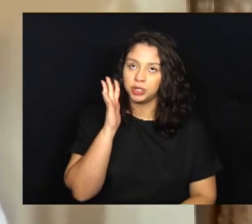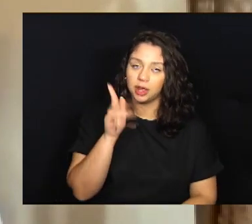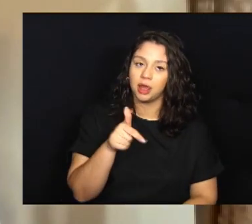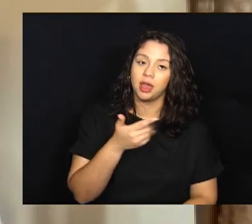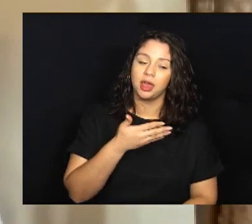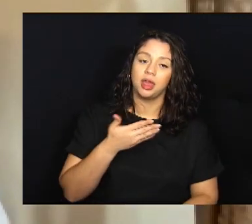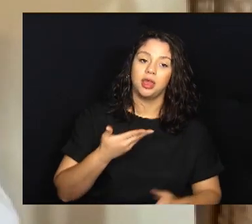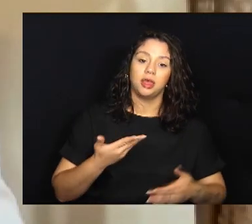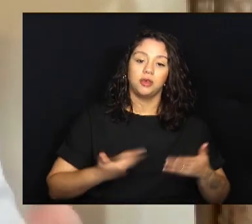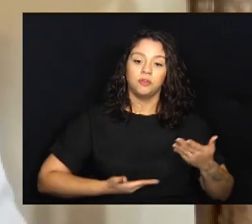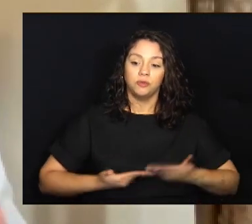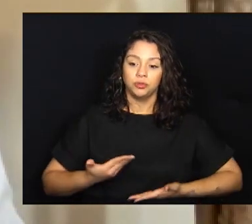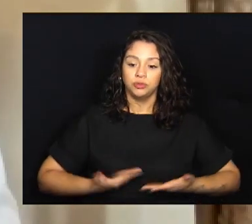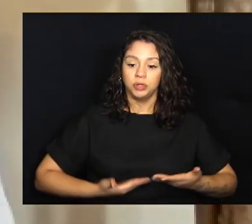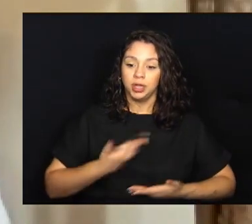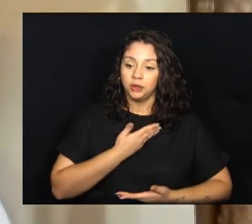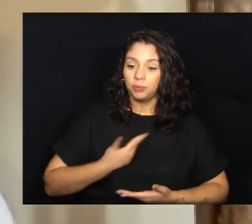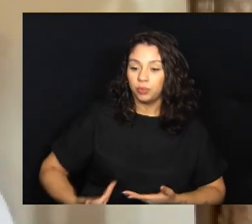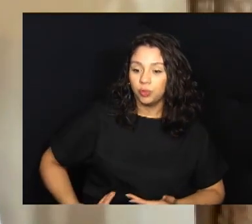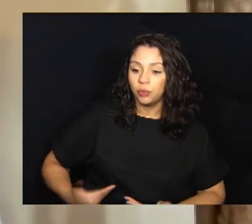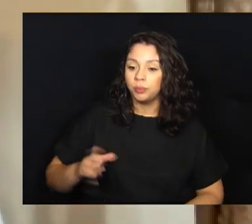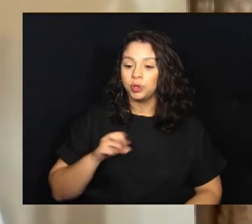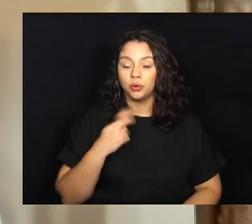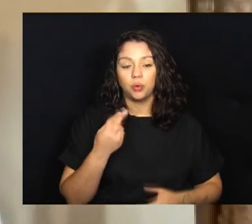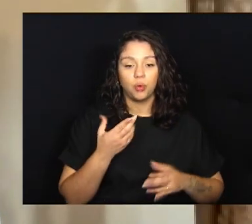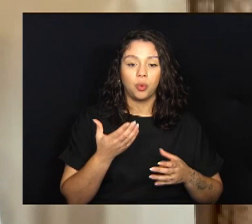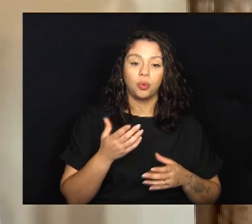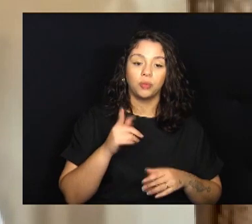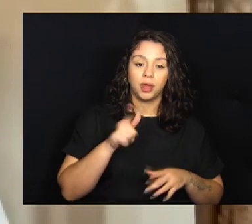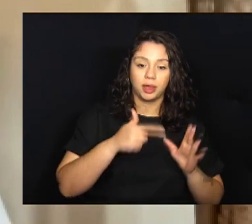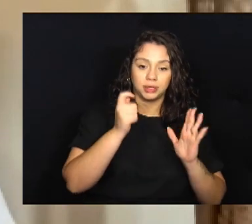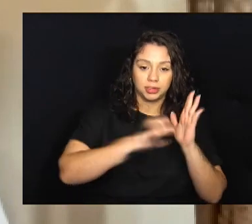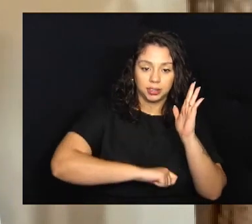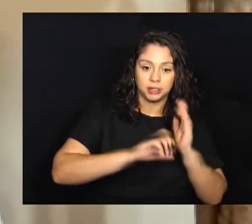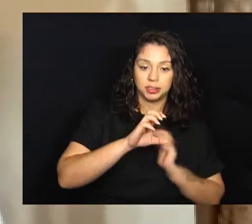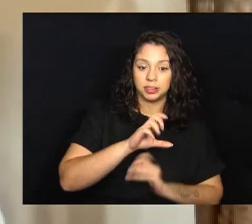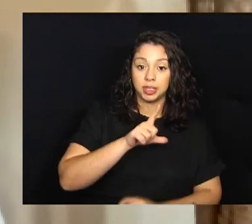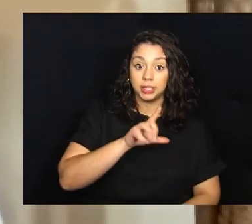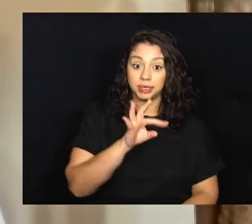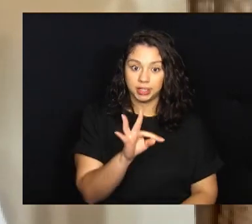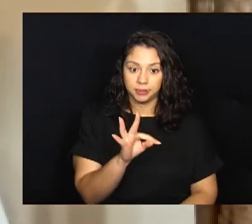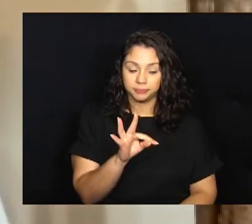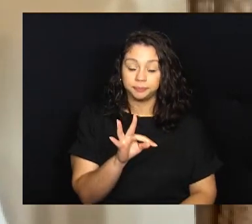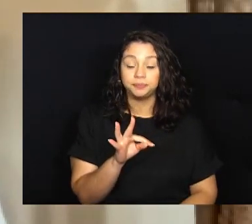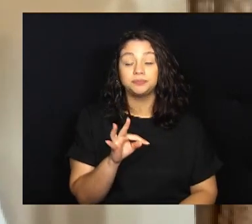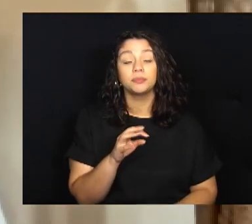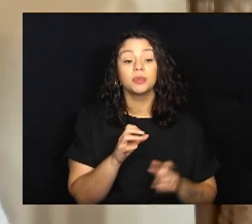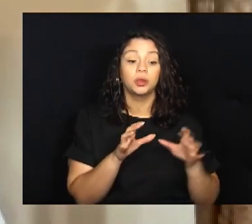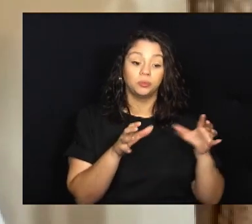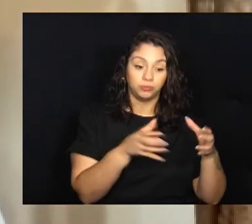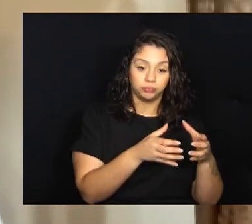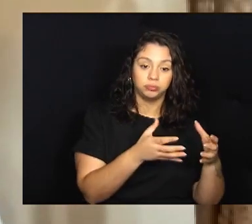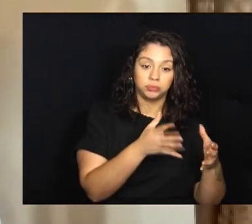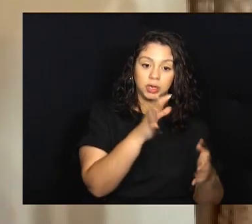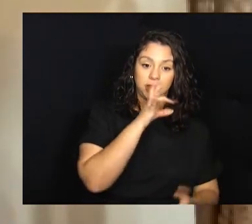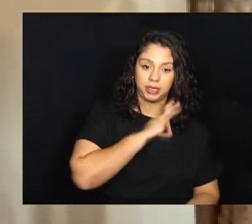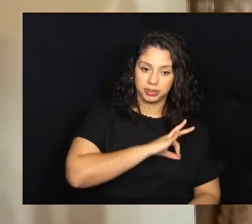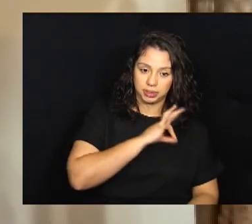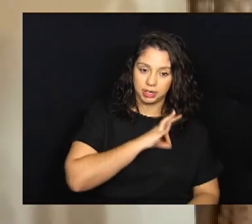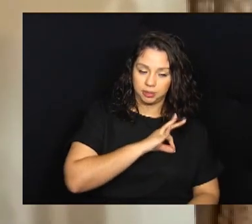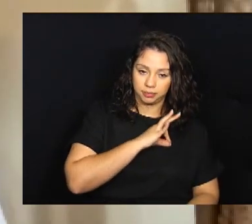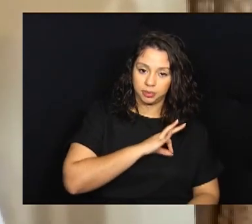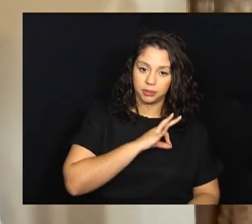ou um profissional liberal, ou então mesmo uma pessoa que trabalha de carteira assinada, CLT. Então, todo o volume de dinheiro que você consegue